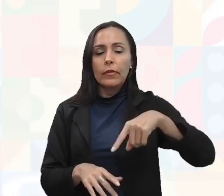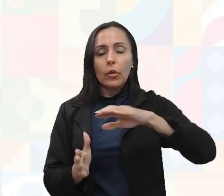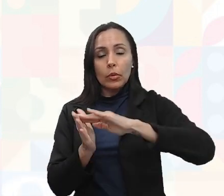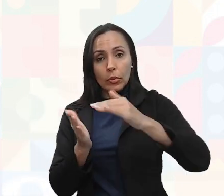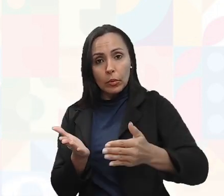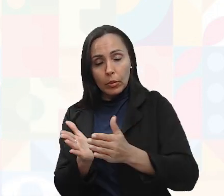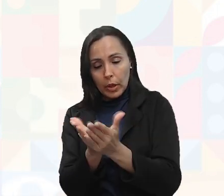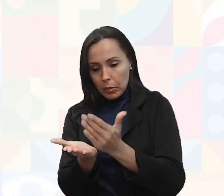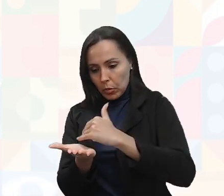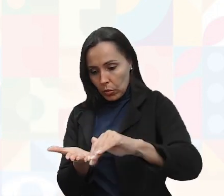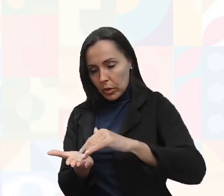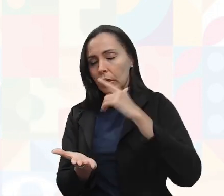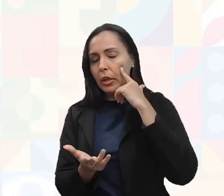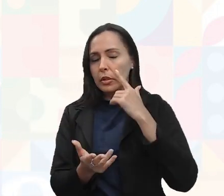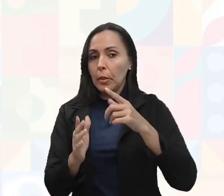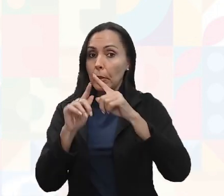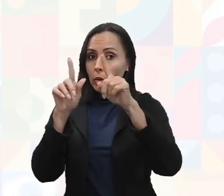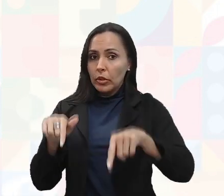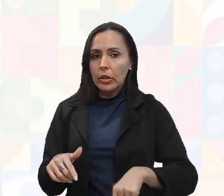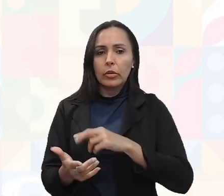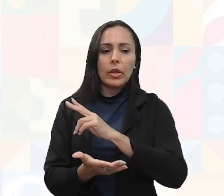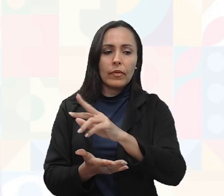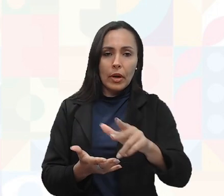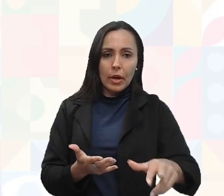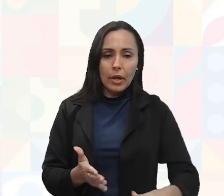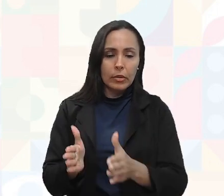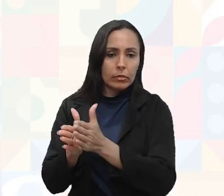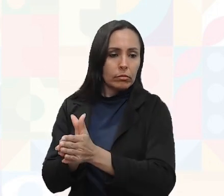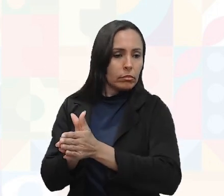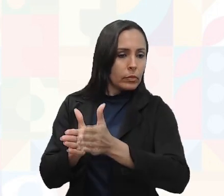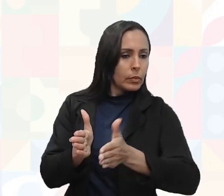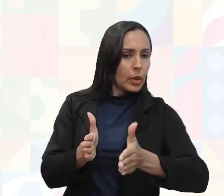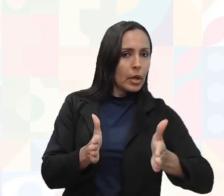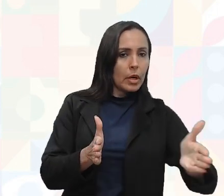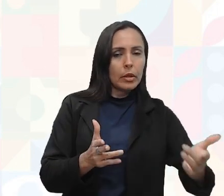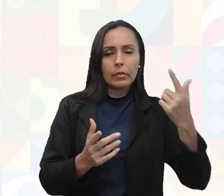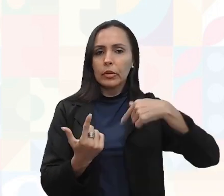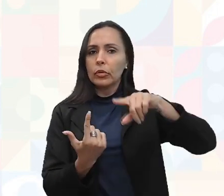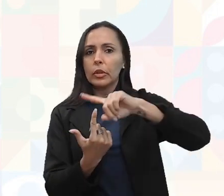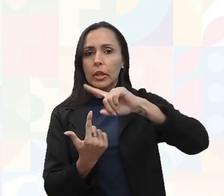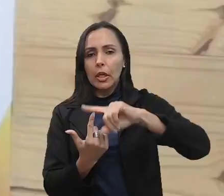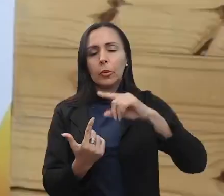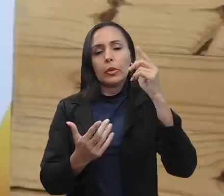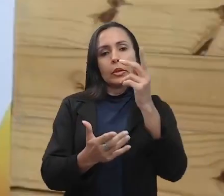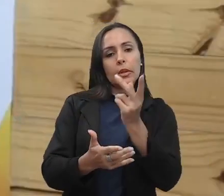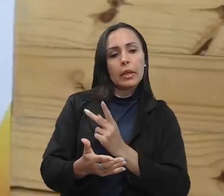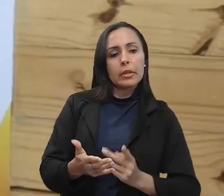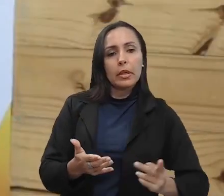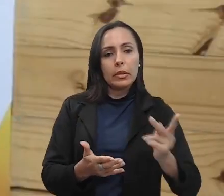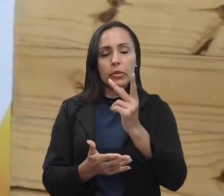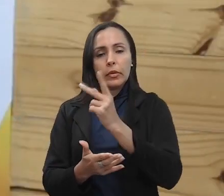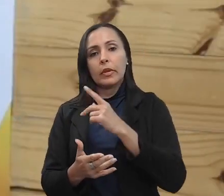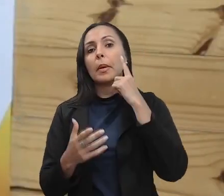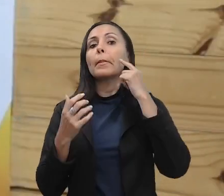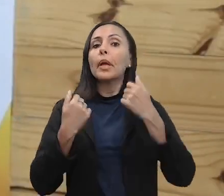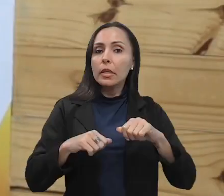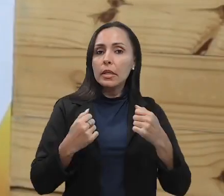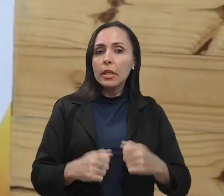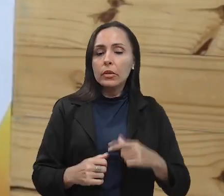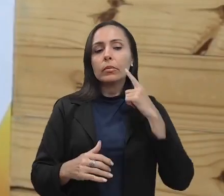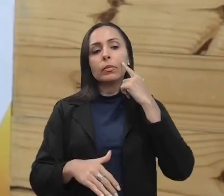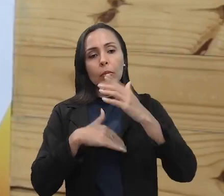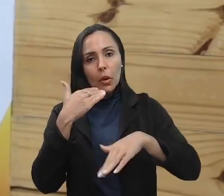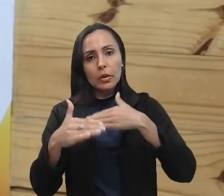esse projeto de ambientação ela tem várias fases, vários tipos de desenhos que vão ser necessários e